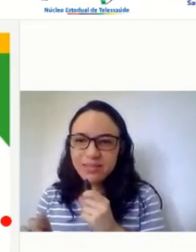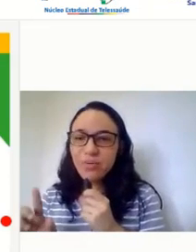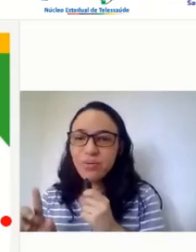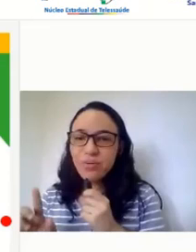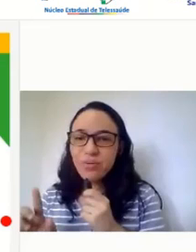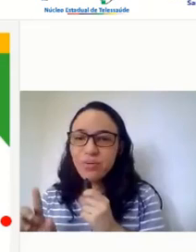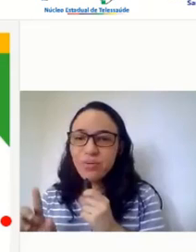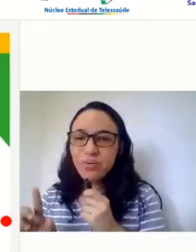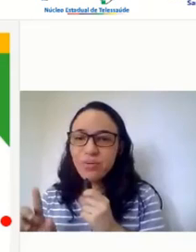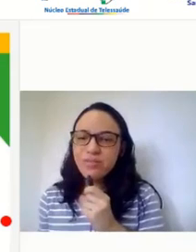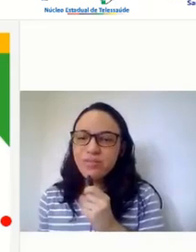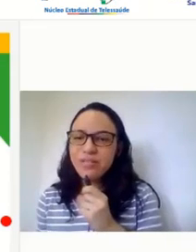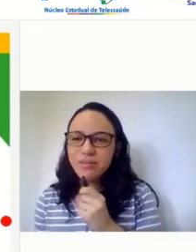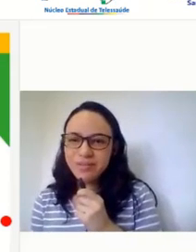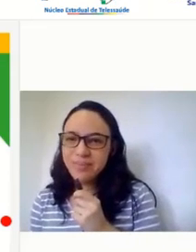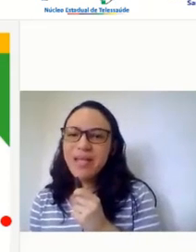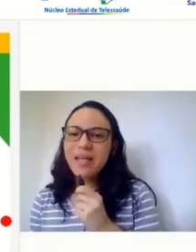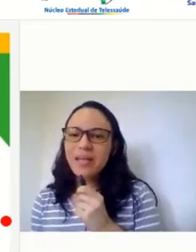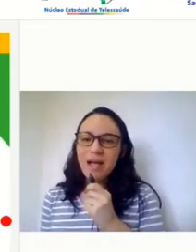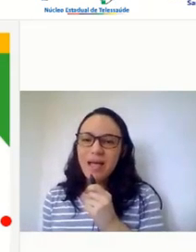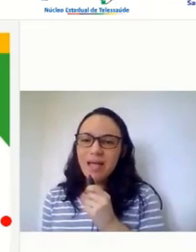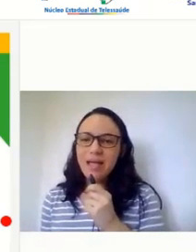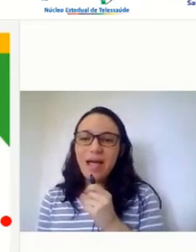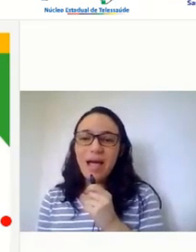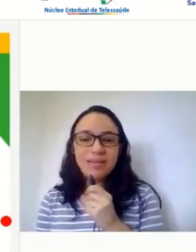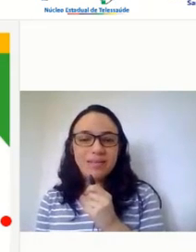ainda não sei conhece